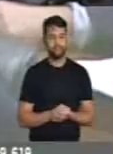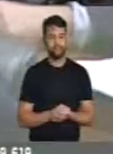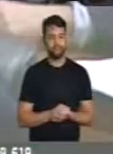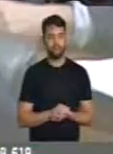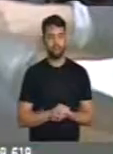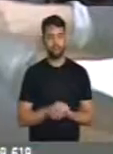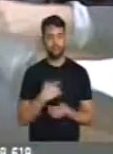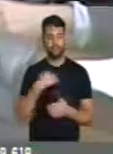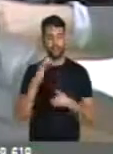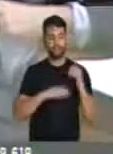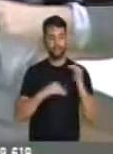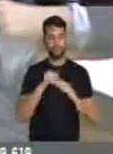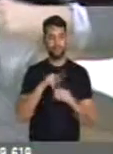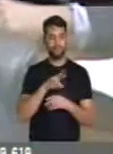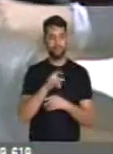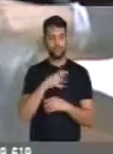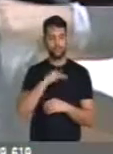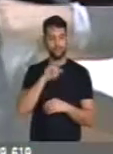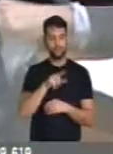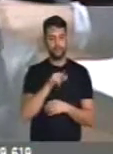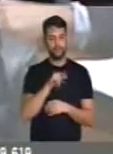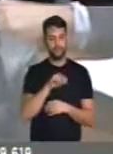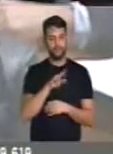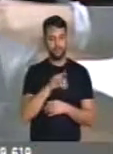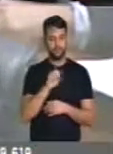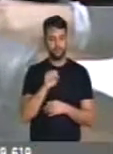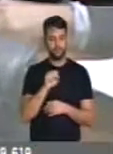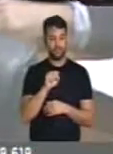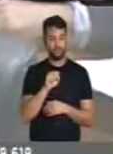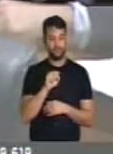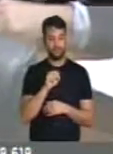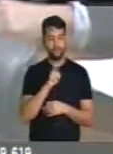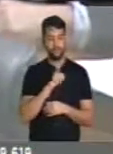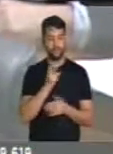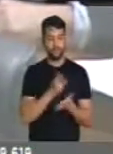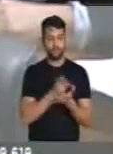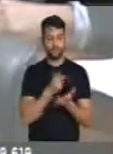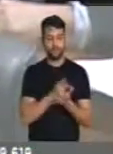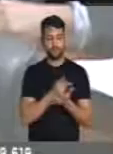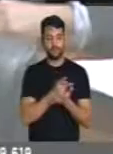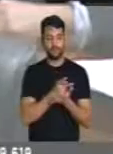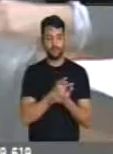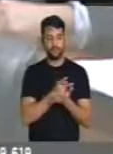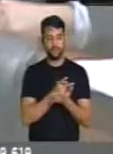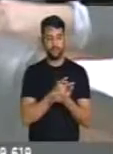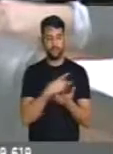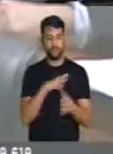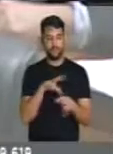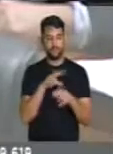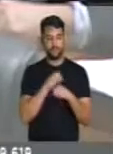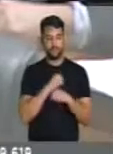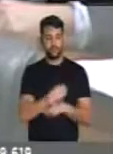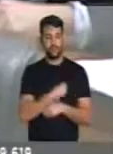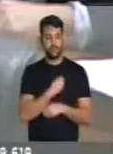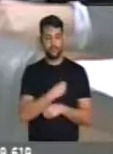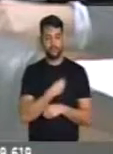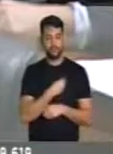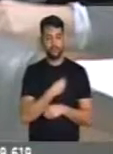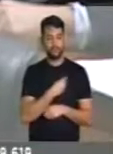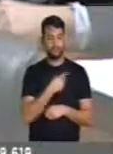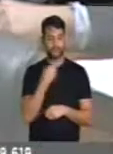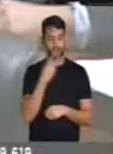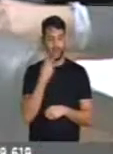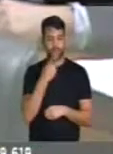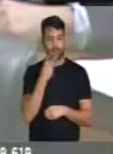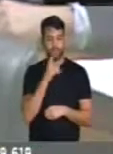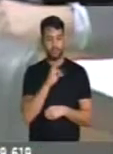Já vem das práticas nazistas de Joseph Goebbels, que sempre, né, adotou isso para